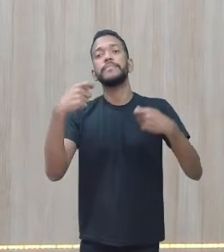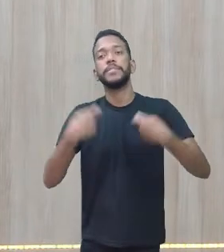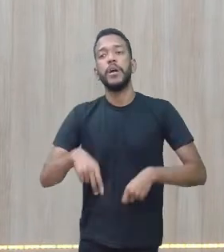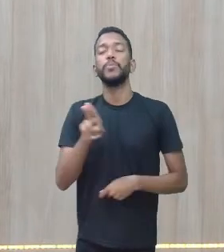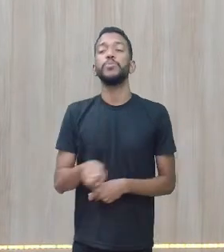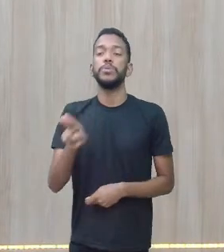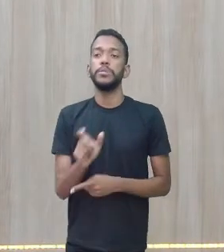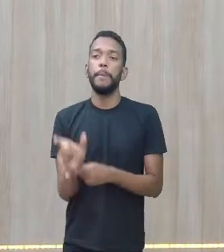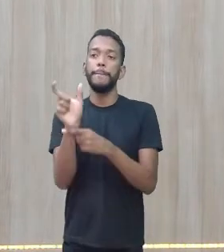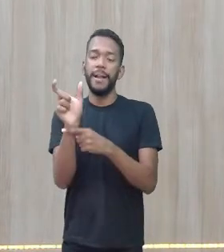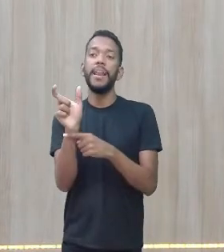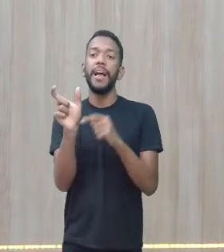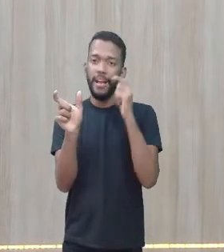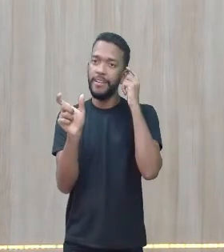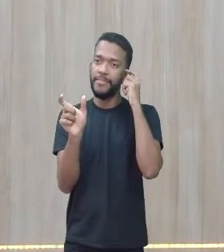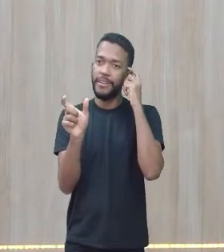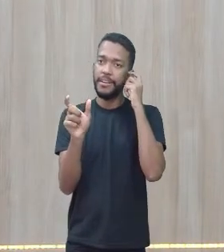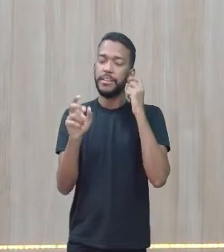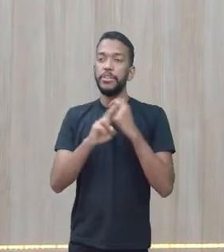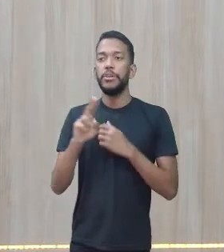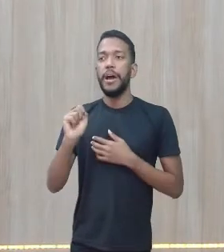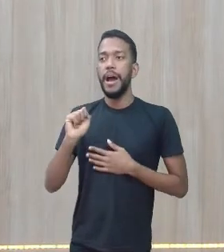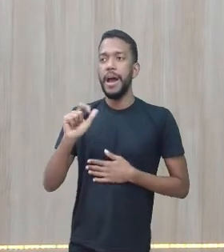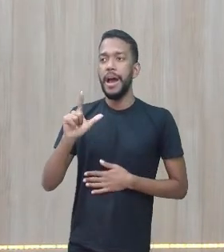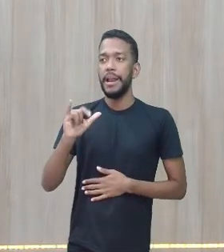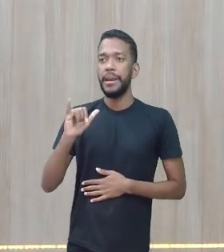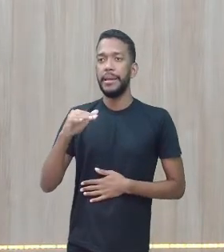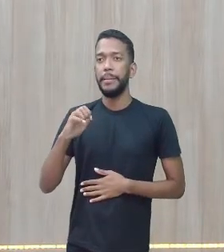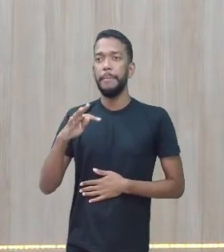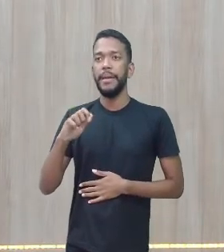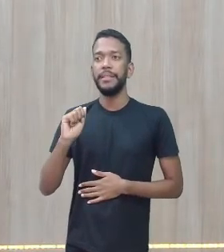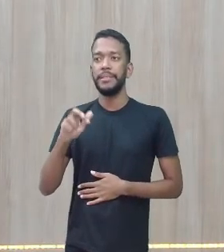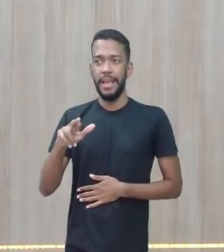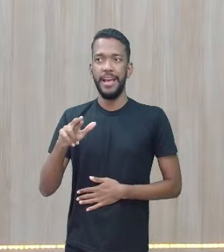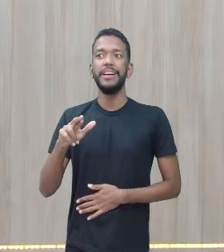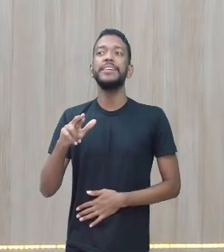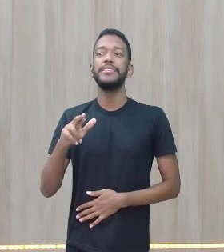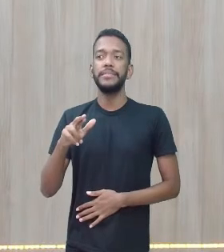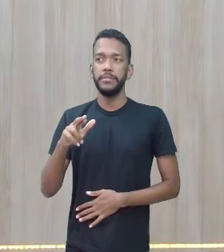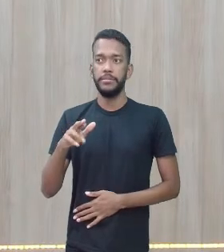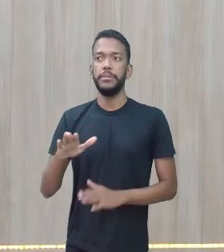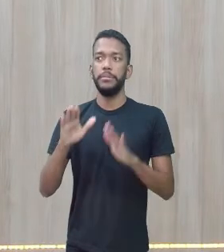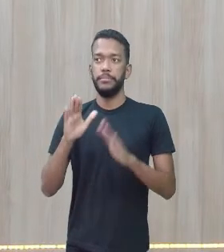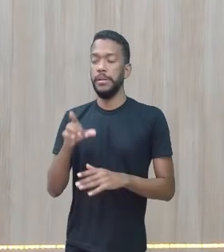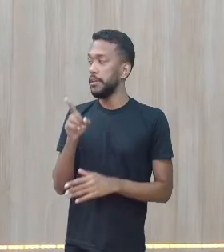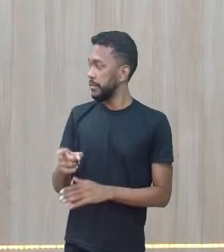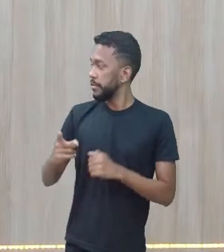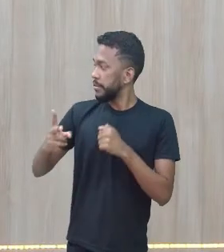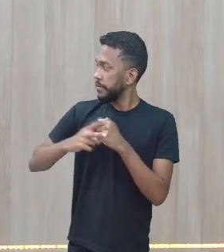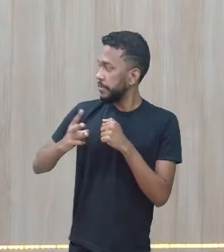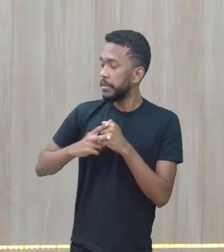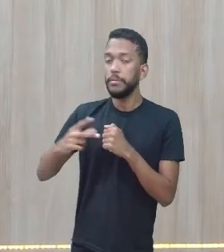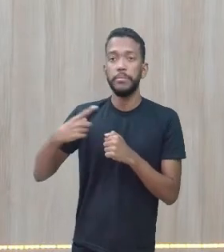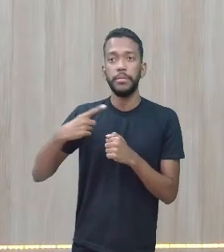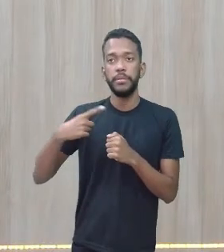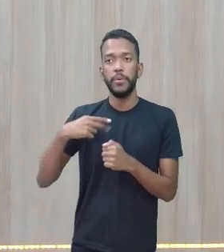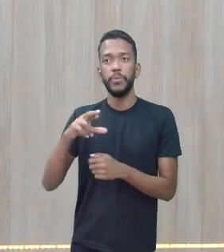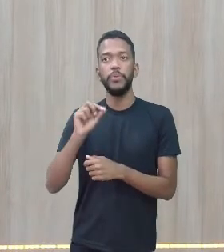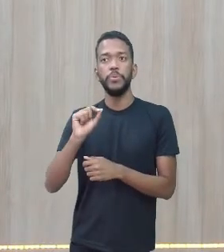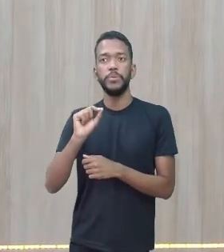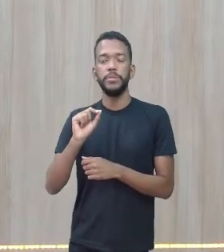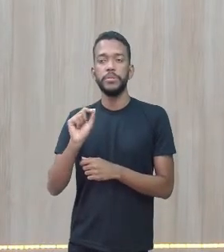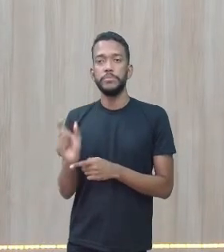uma palavra, não é? Alimentar, é um verbo, não é? Mas este verbo tem este radical